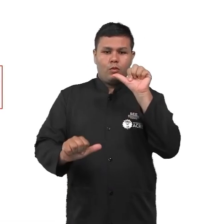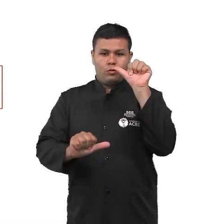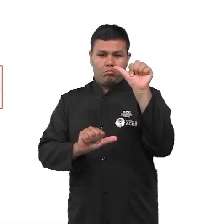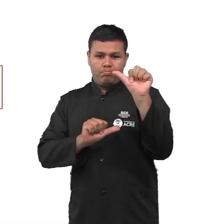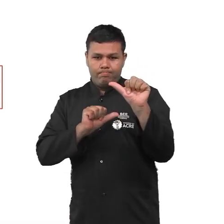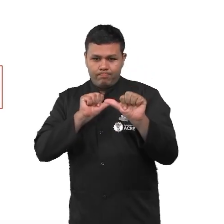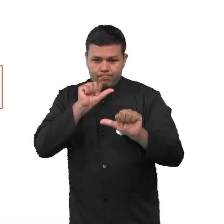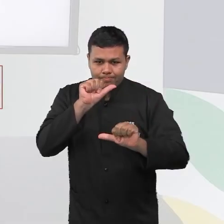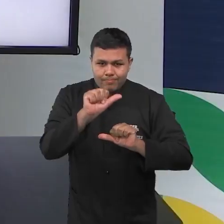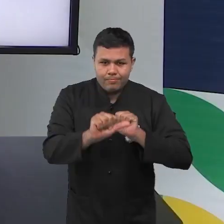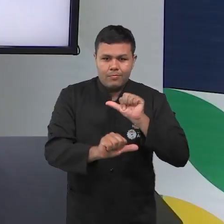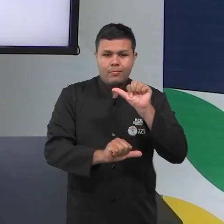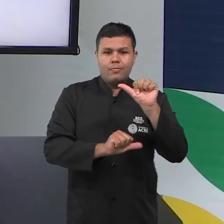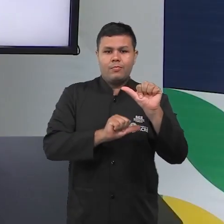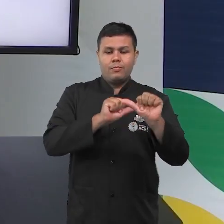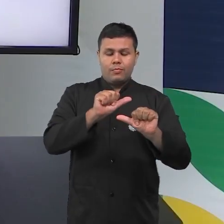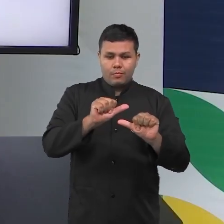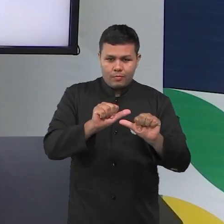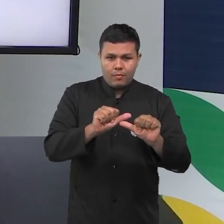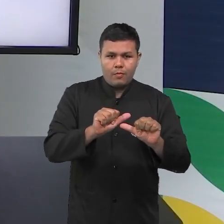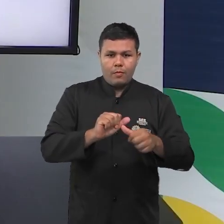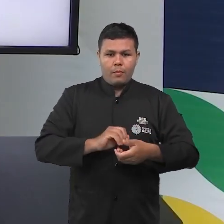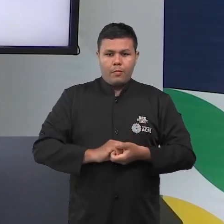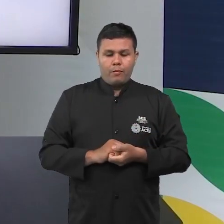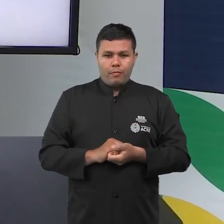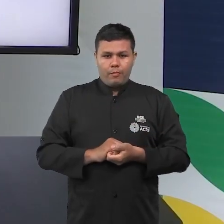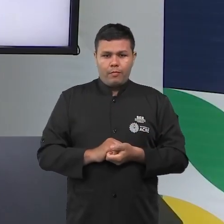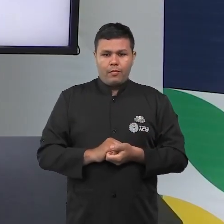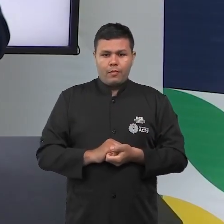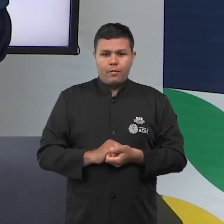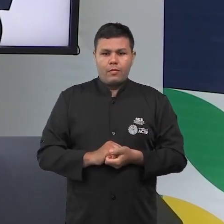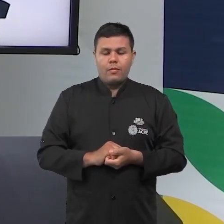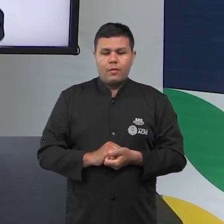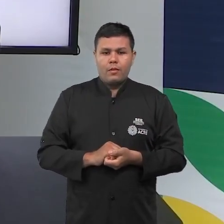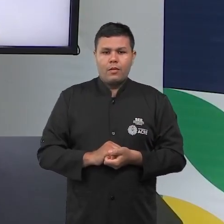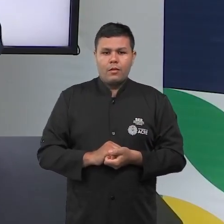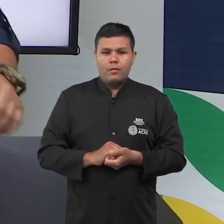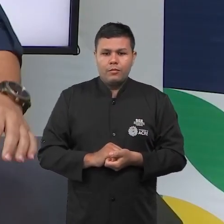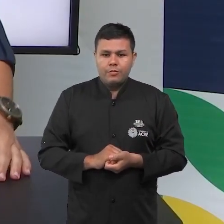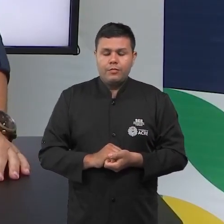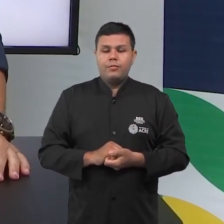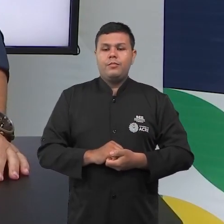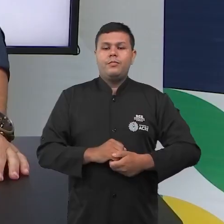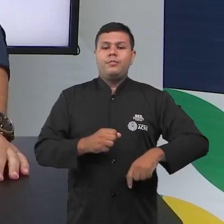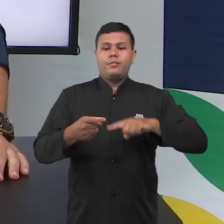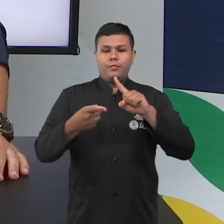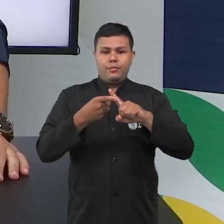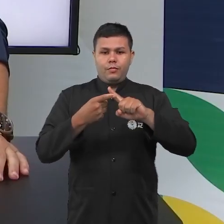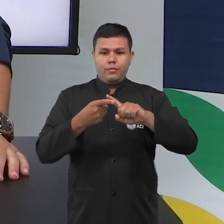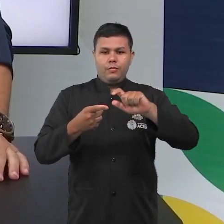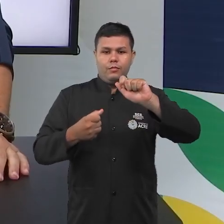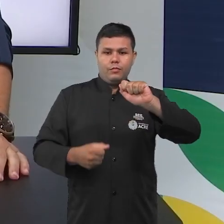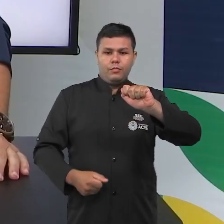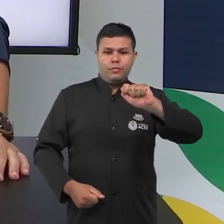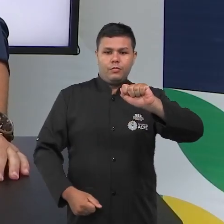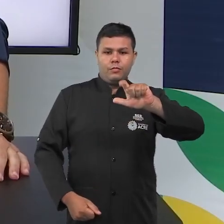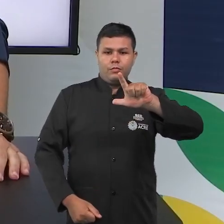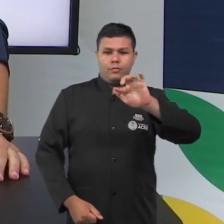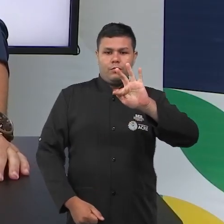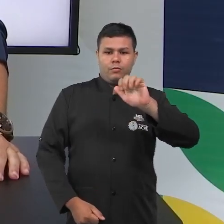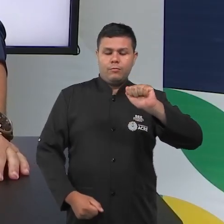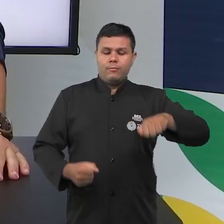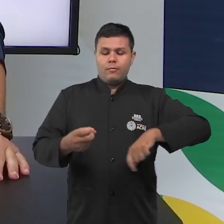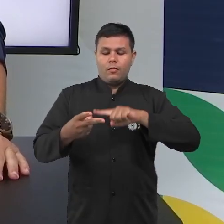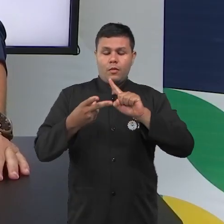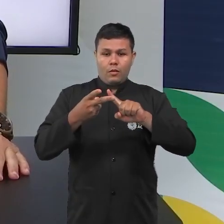Essa transmutação é quando o elemento ele se transforma em outro. Então, a partícula alfa e a partícula beta conseguem fazer